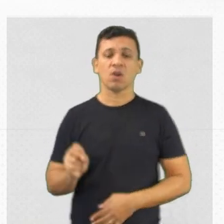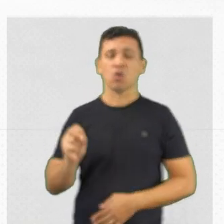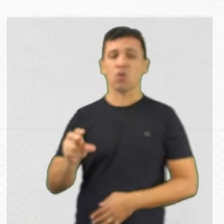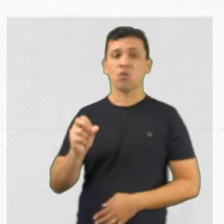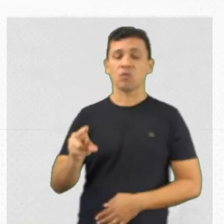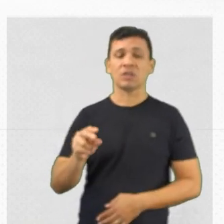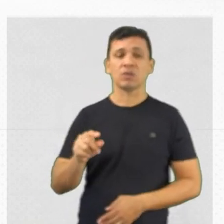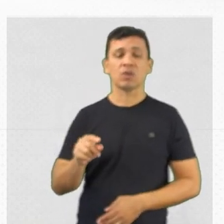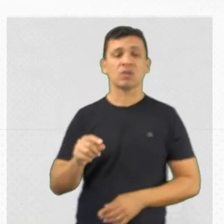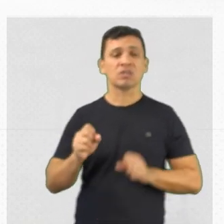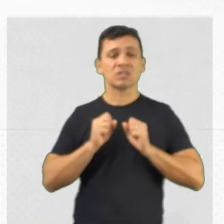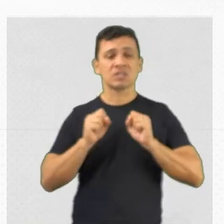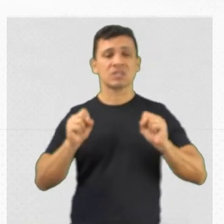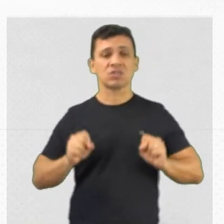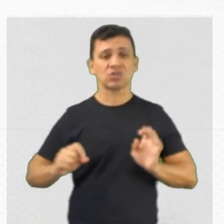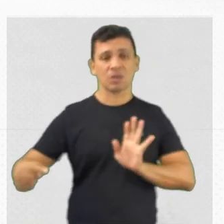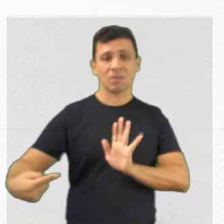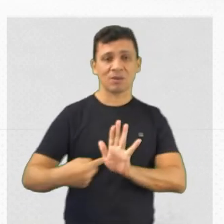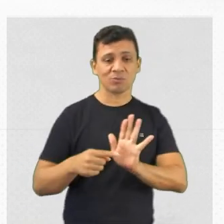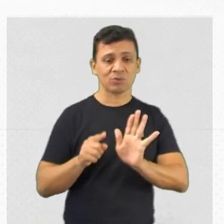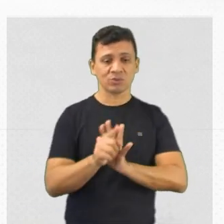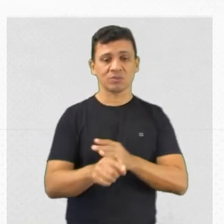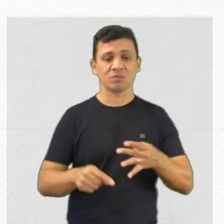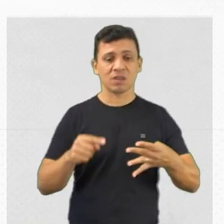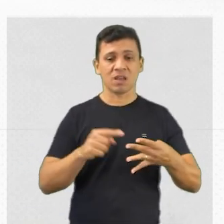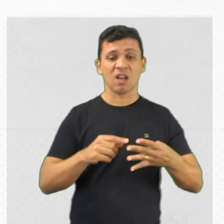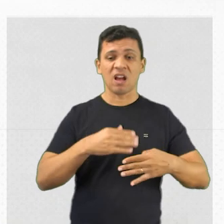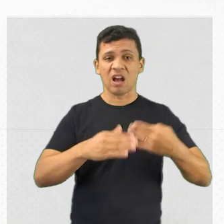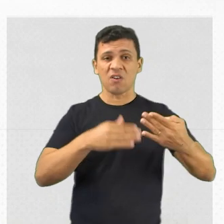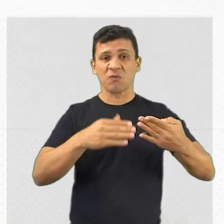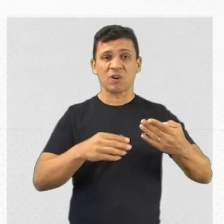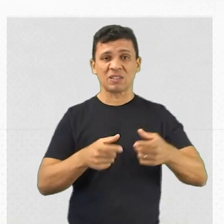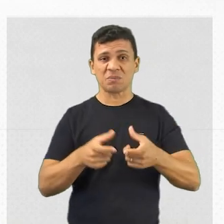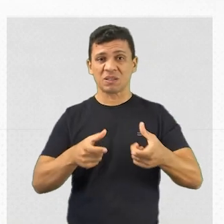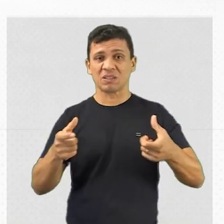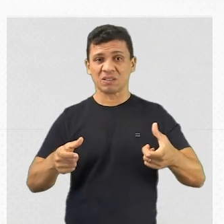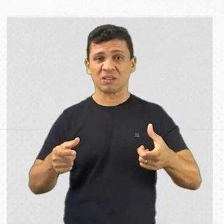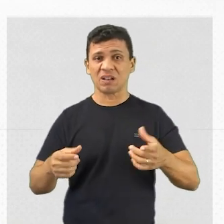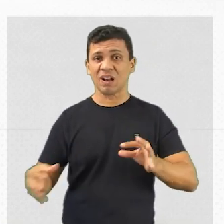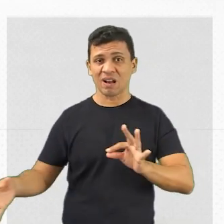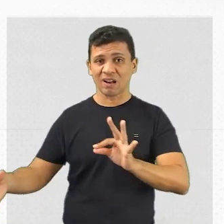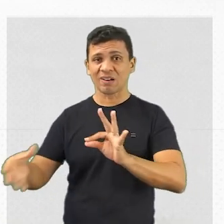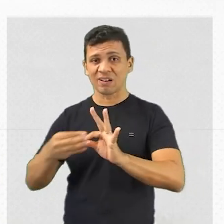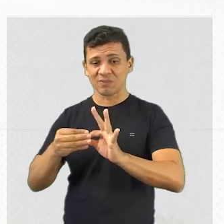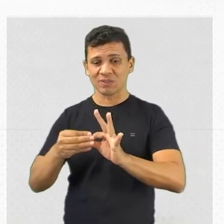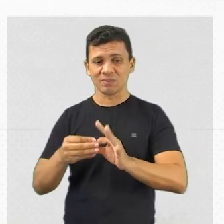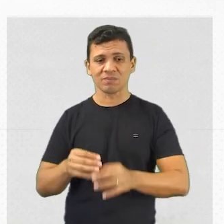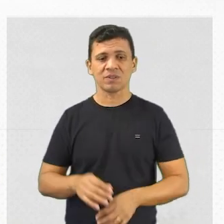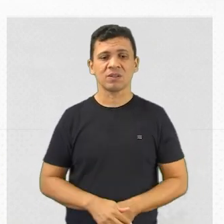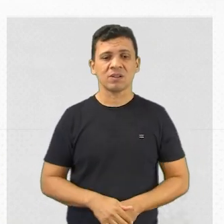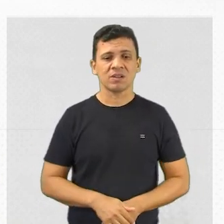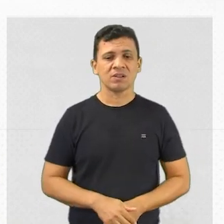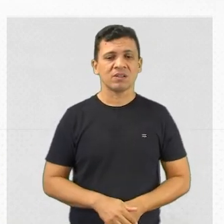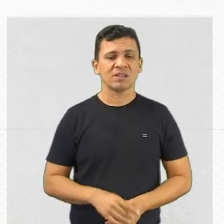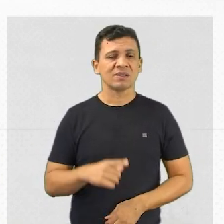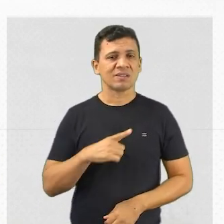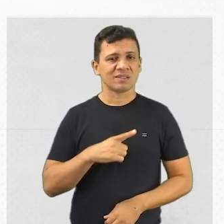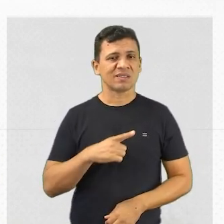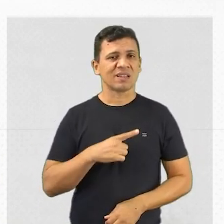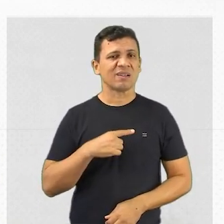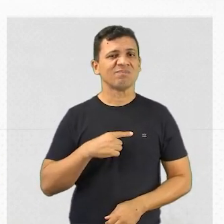sistema imunológico, a fase mais avançada da infecção por HIV, quando o sistema imunológico está